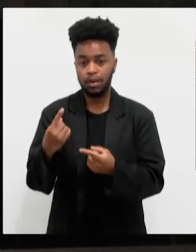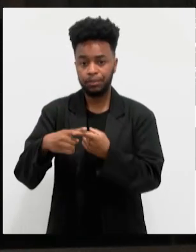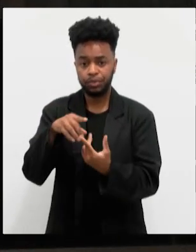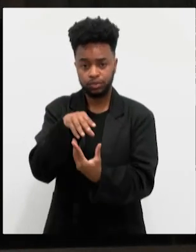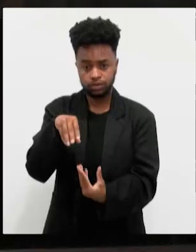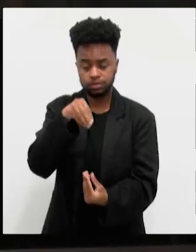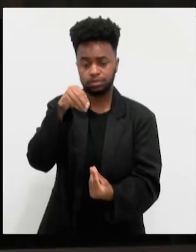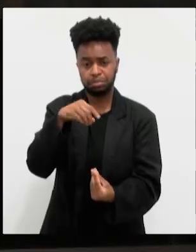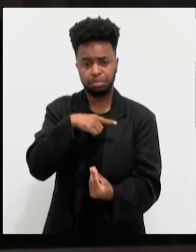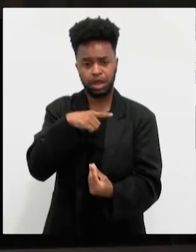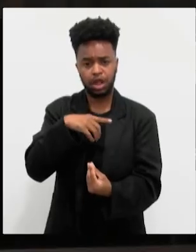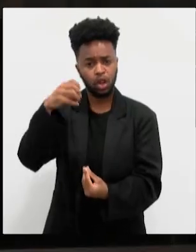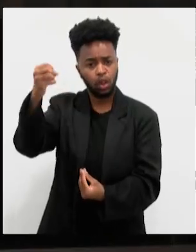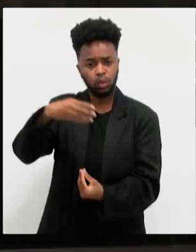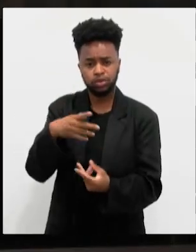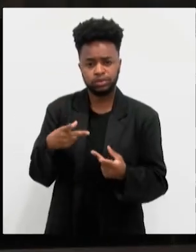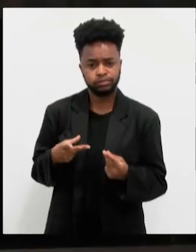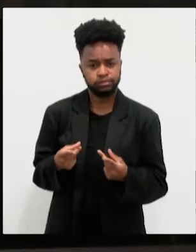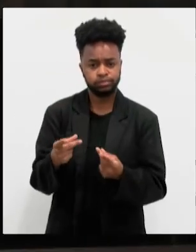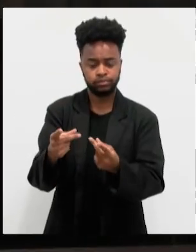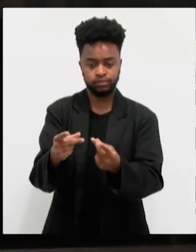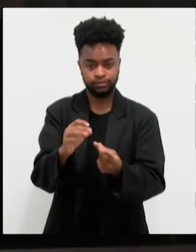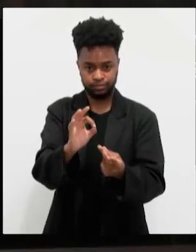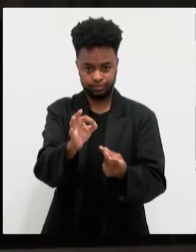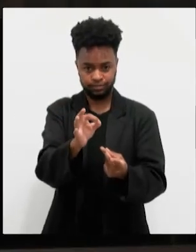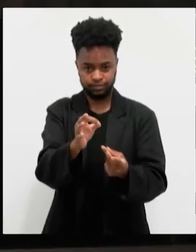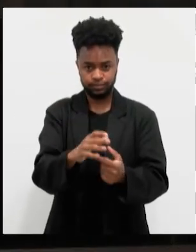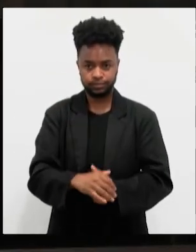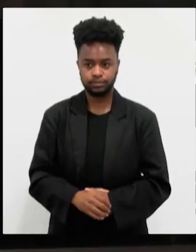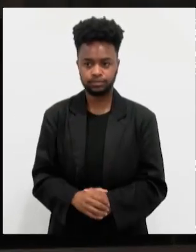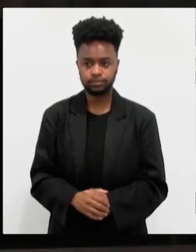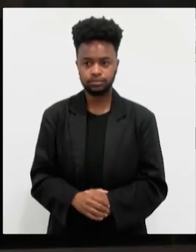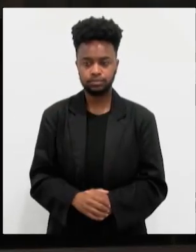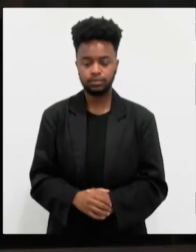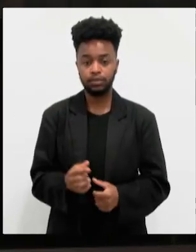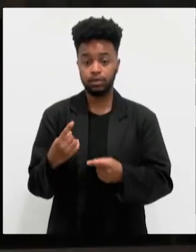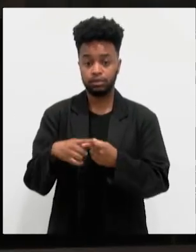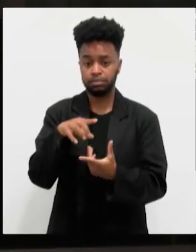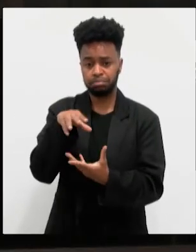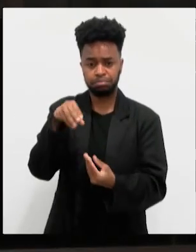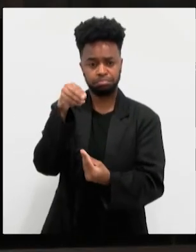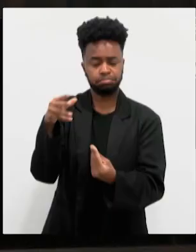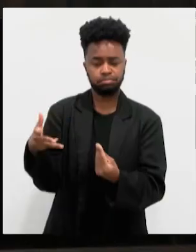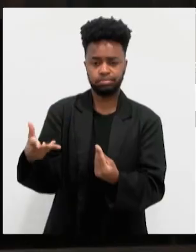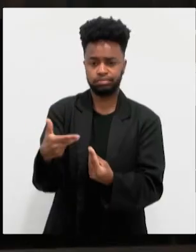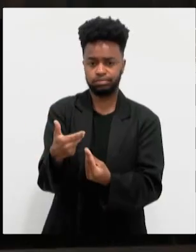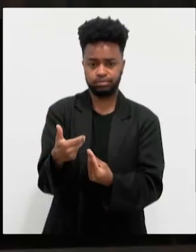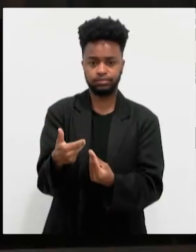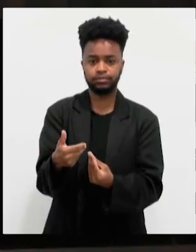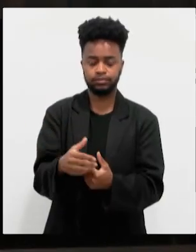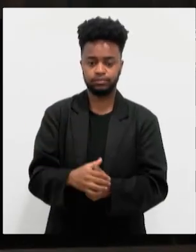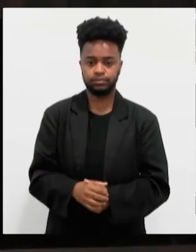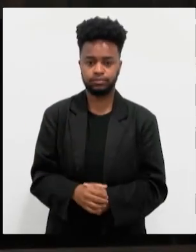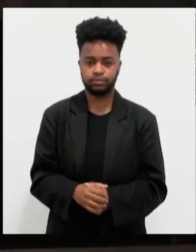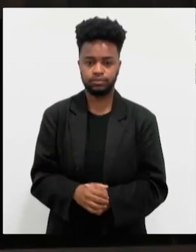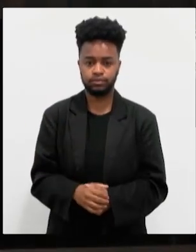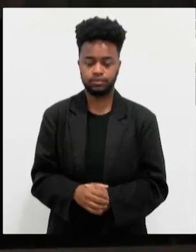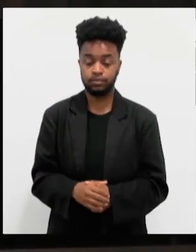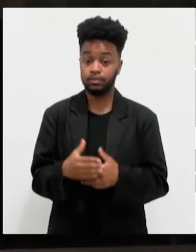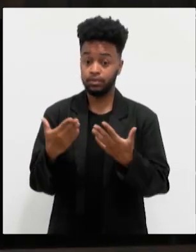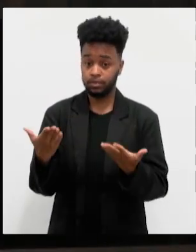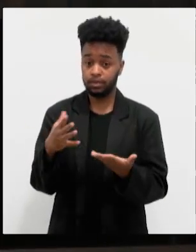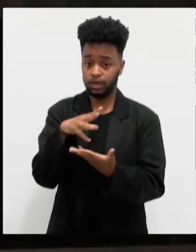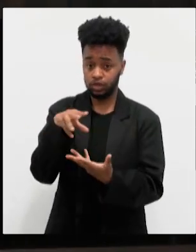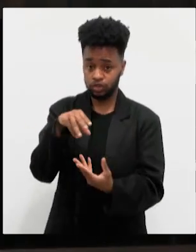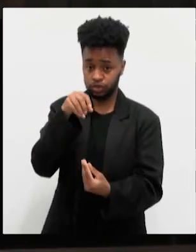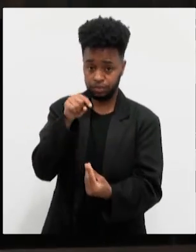uma luz infinita, não é, Coelho? É um espírito extraordinário. E esse